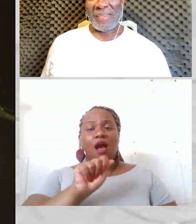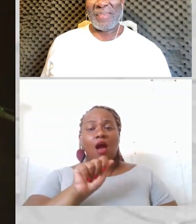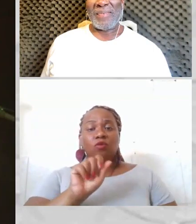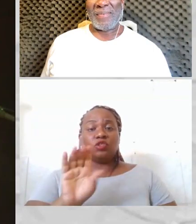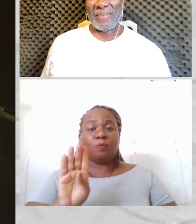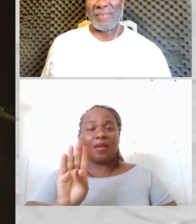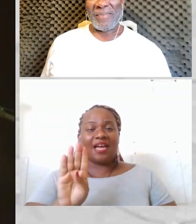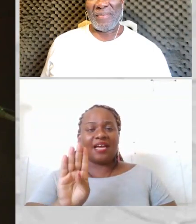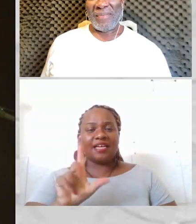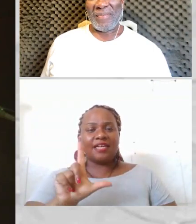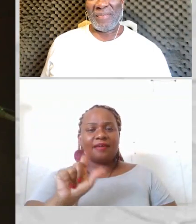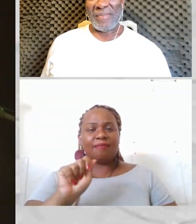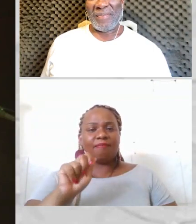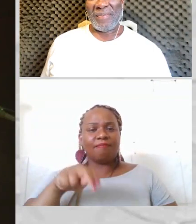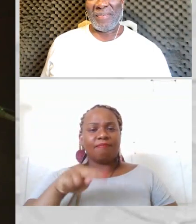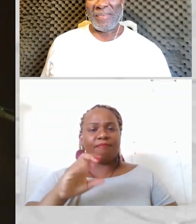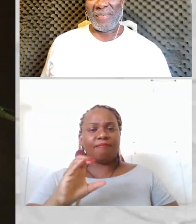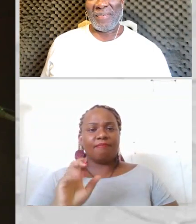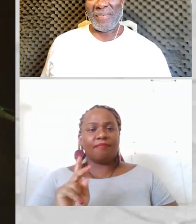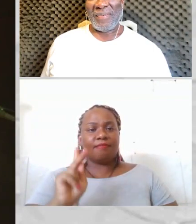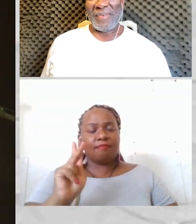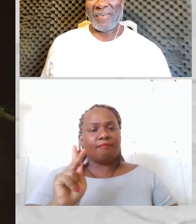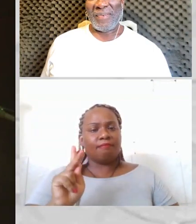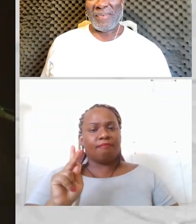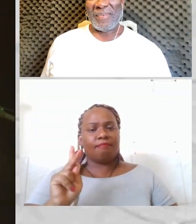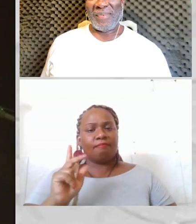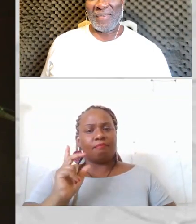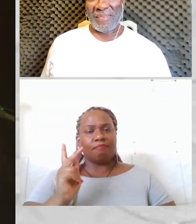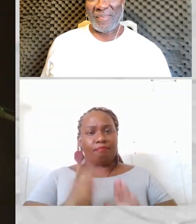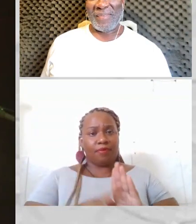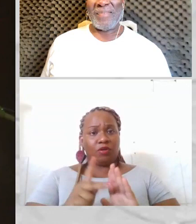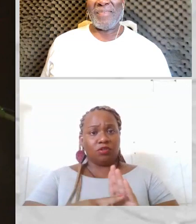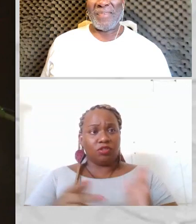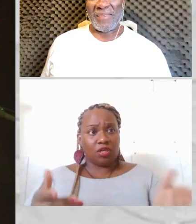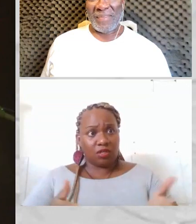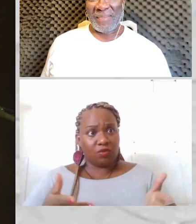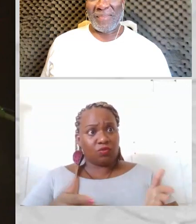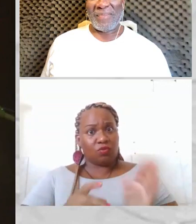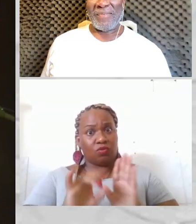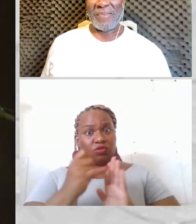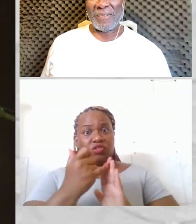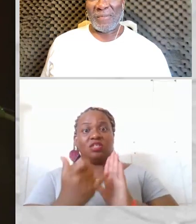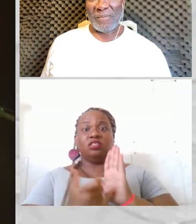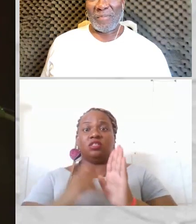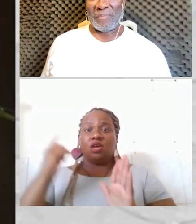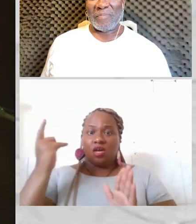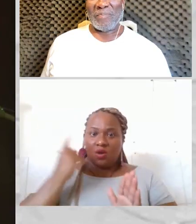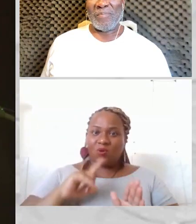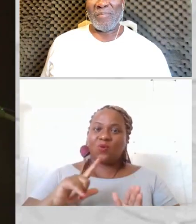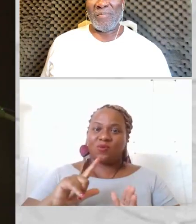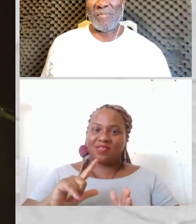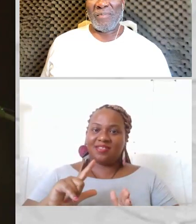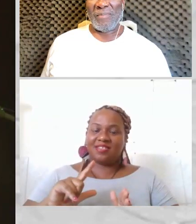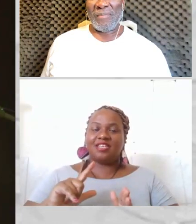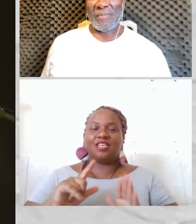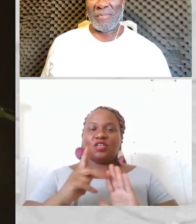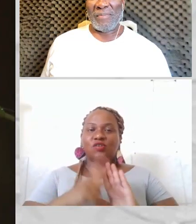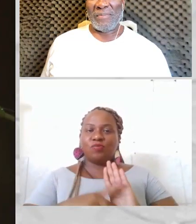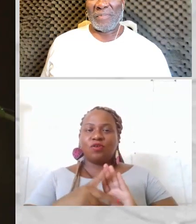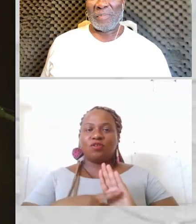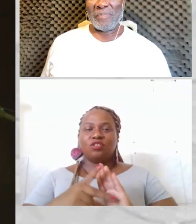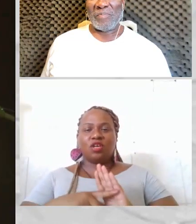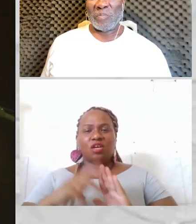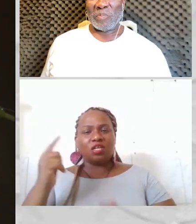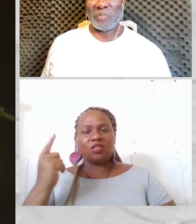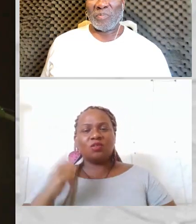Blanc, e esse projeto que a gente está fazendo aqui é graças à Lei Aldir Blanc e dessa forma